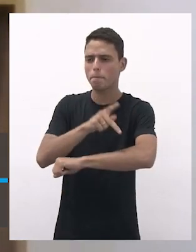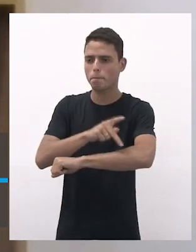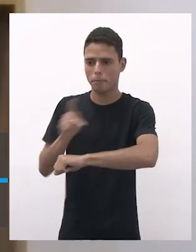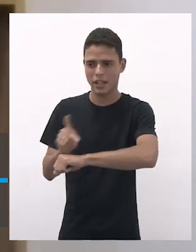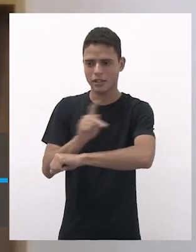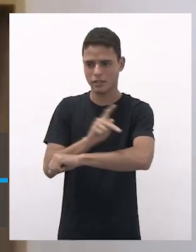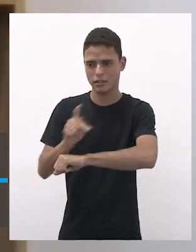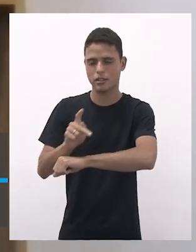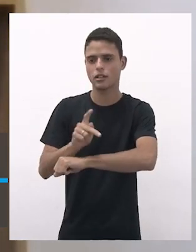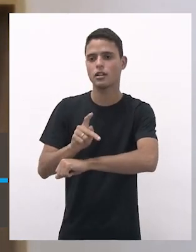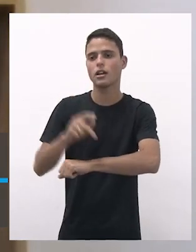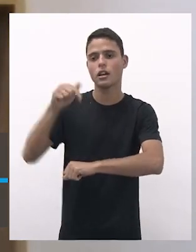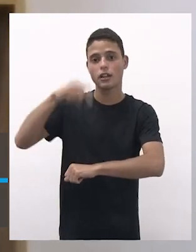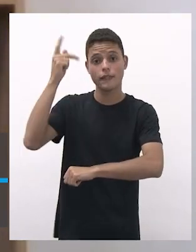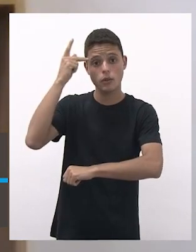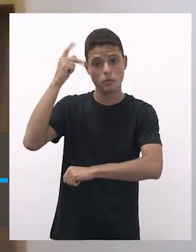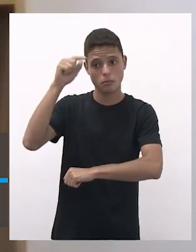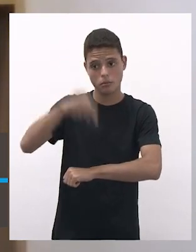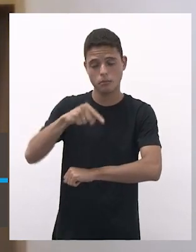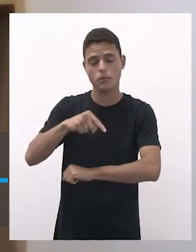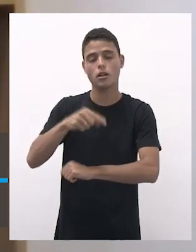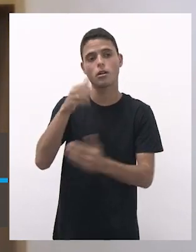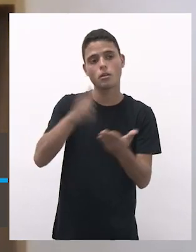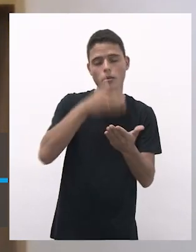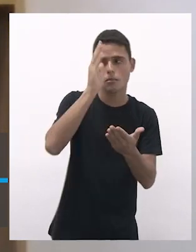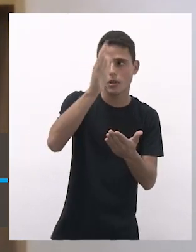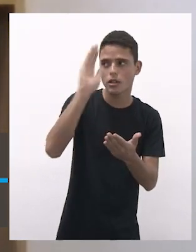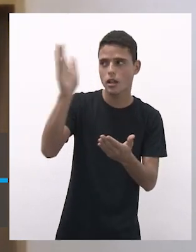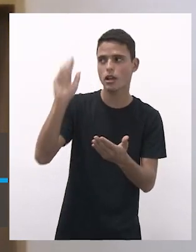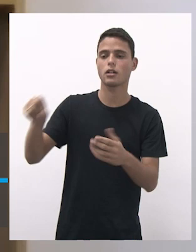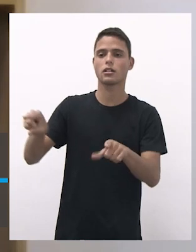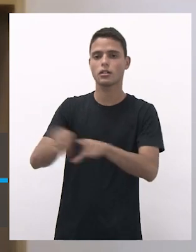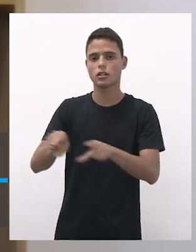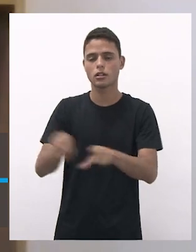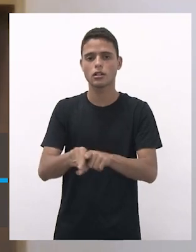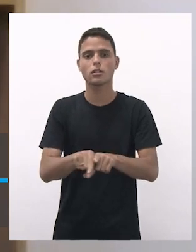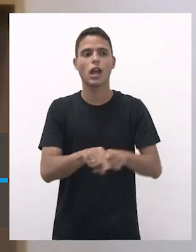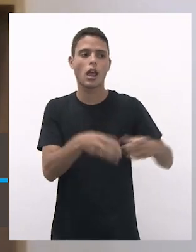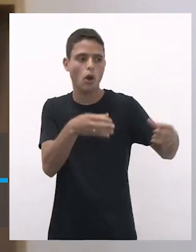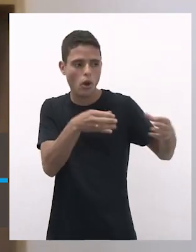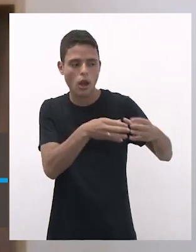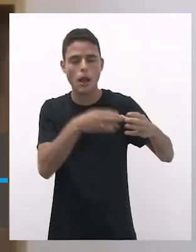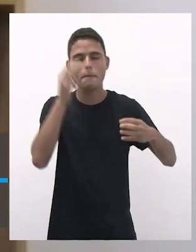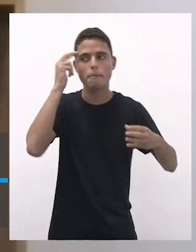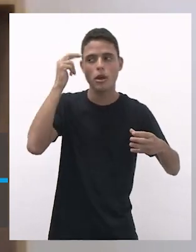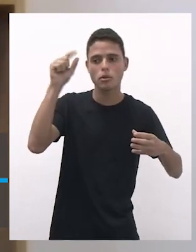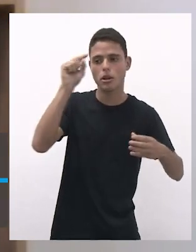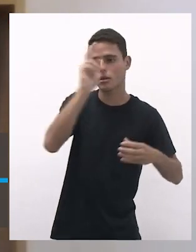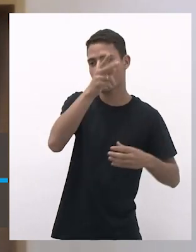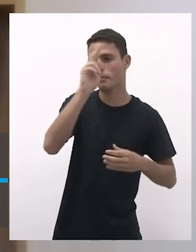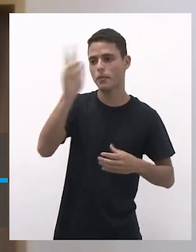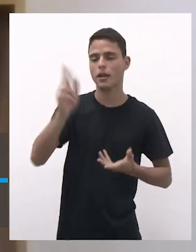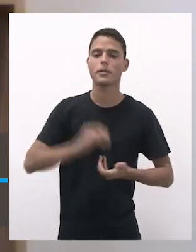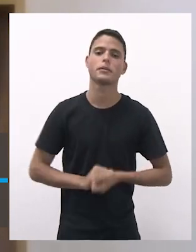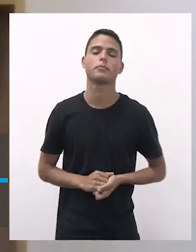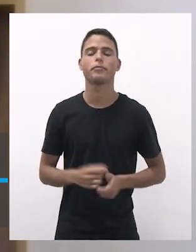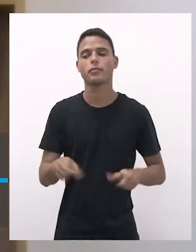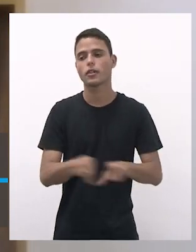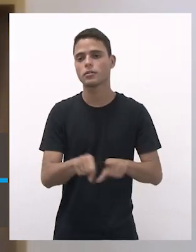E eu frequentava muito a Biblioteca da Penha, o Centro Cultural da Penha também. E,